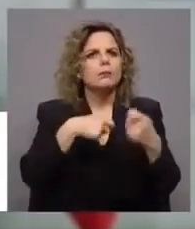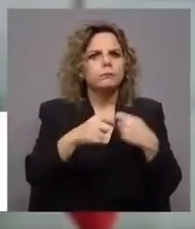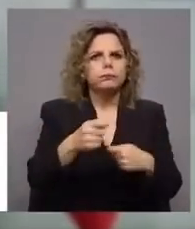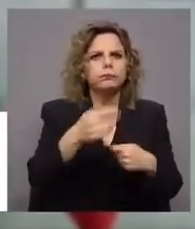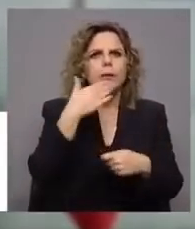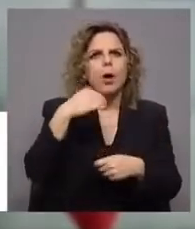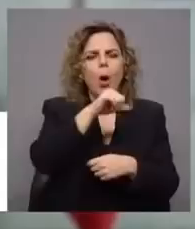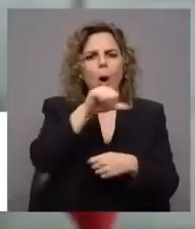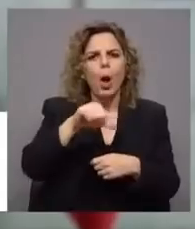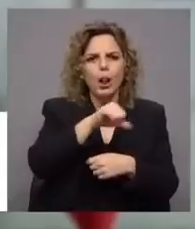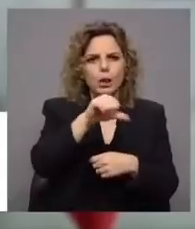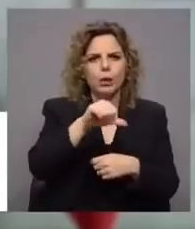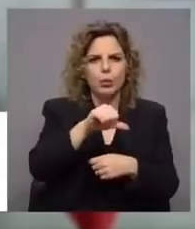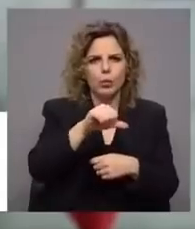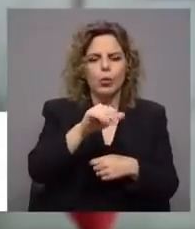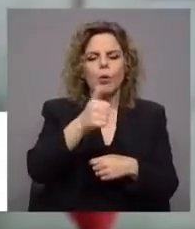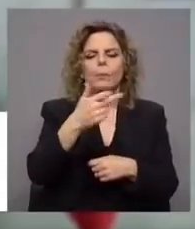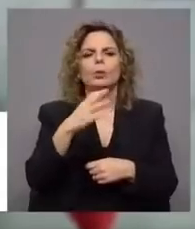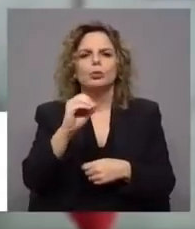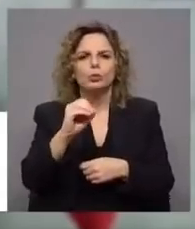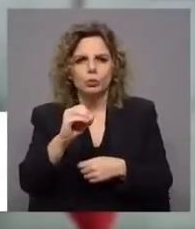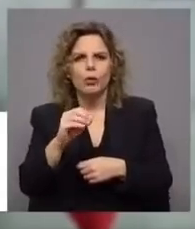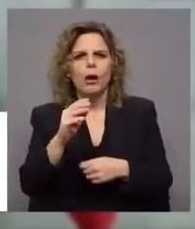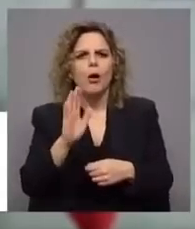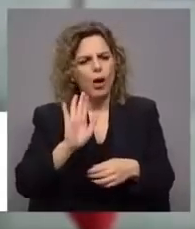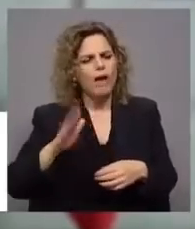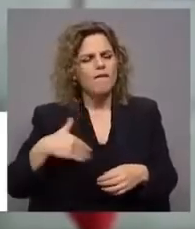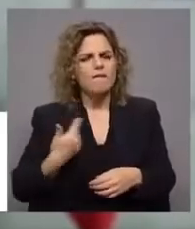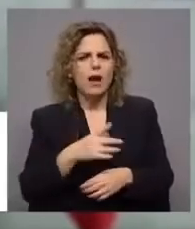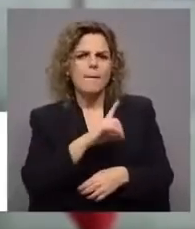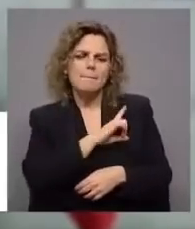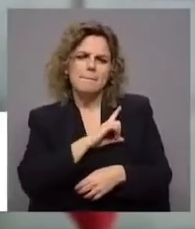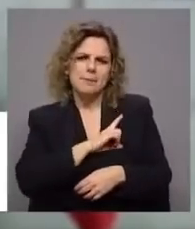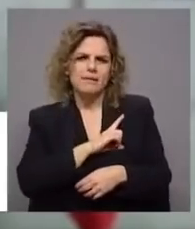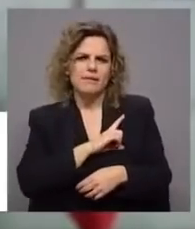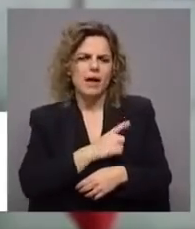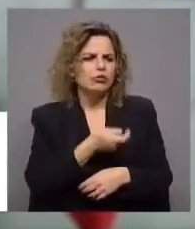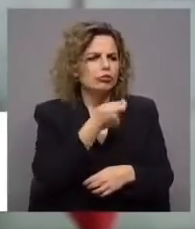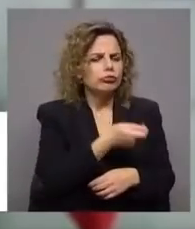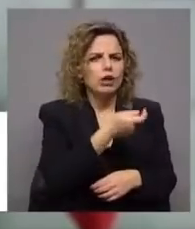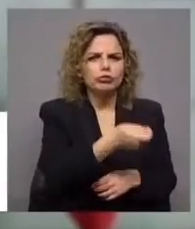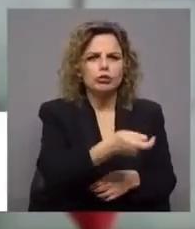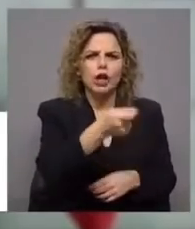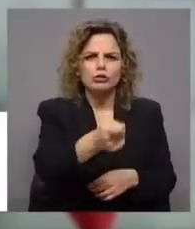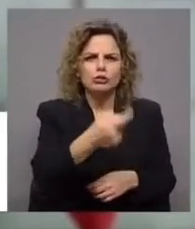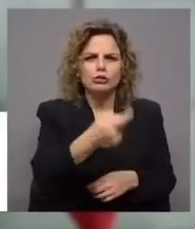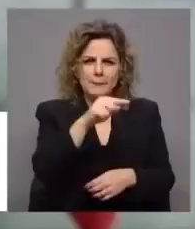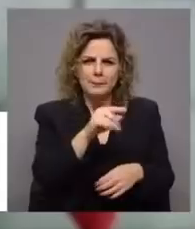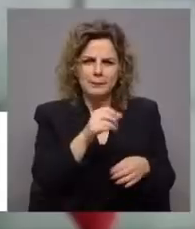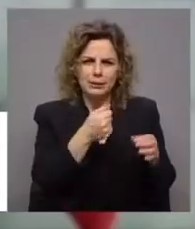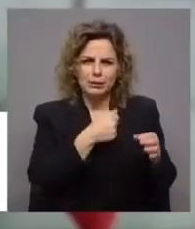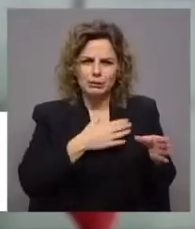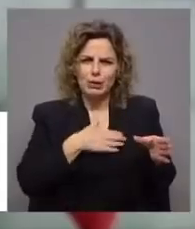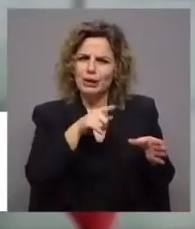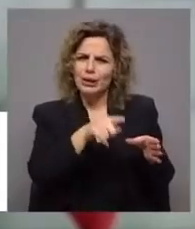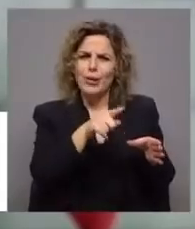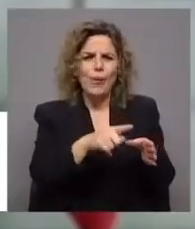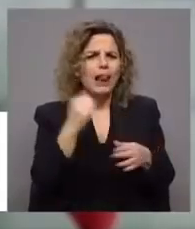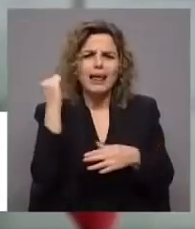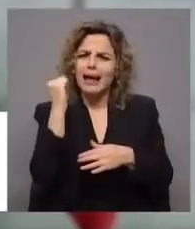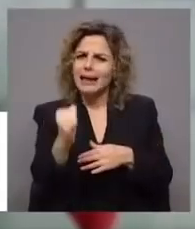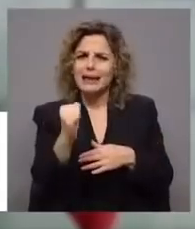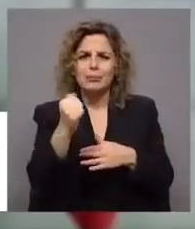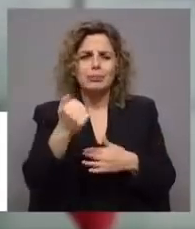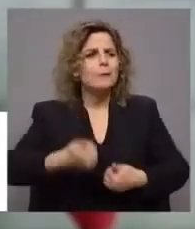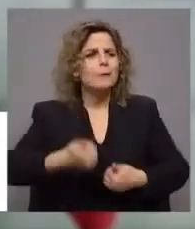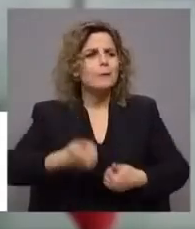bruto e estão privatizando a Petrobras pedaço por pedaço. Eu acho um crime contra a soberania nacional e